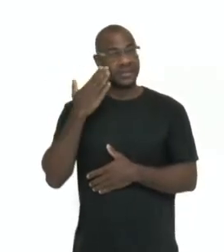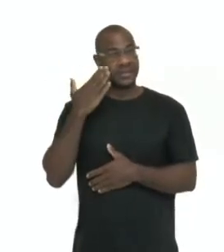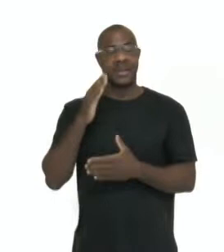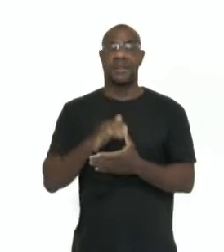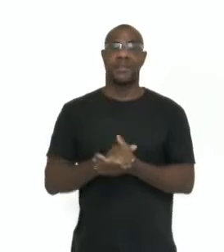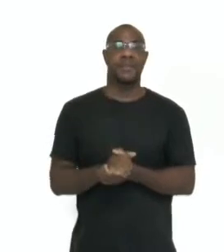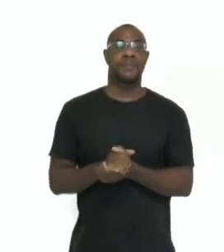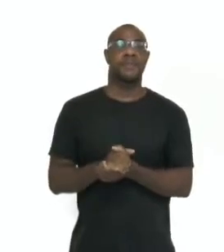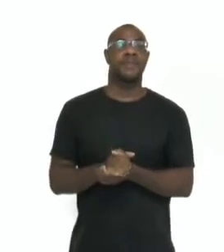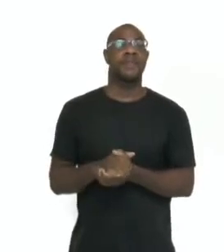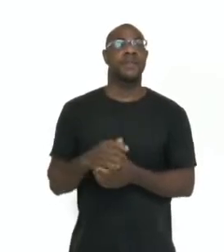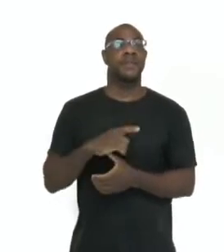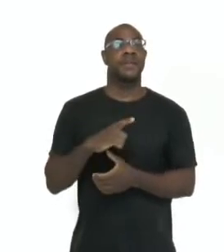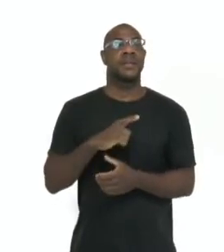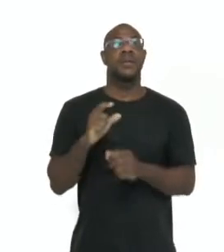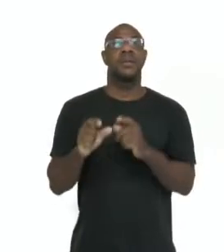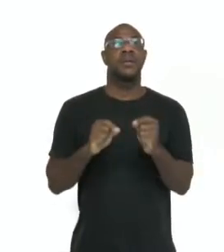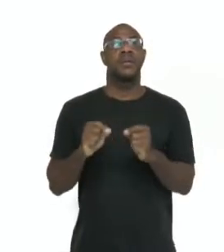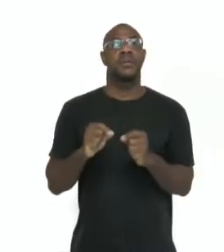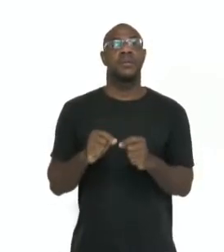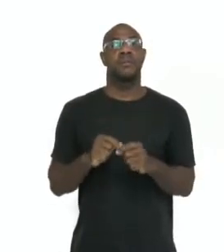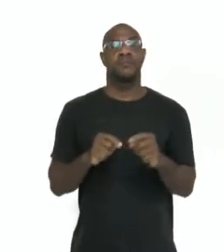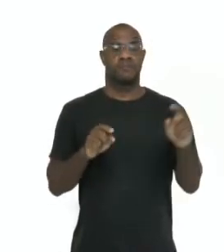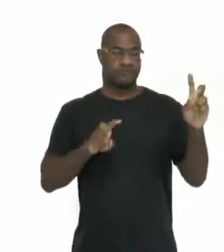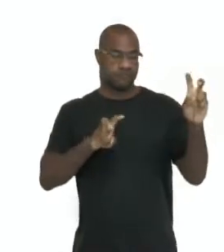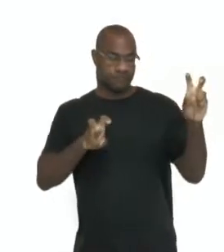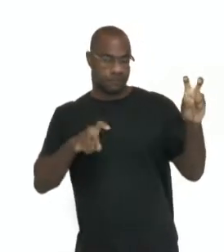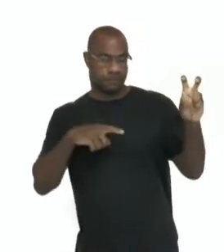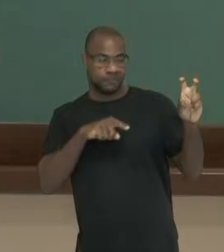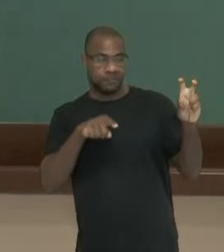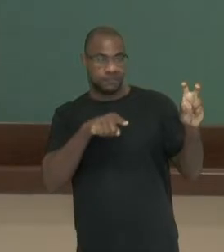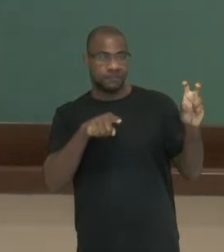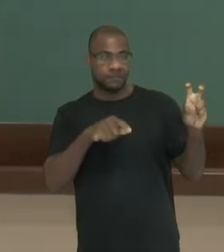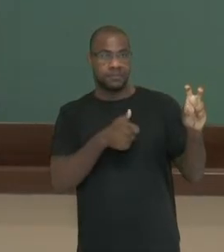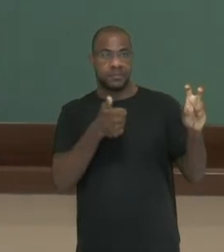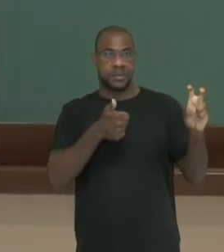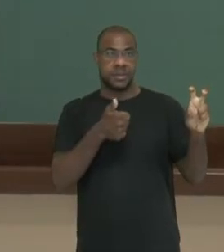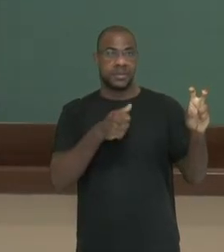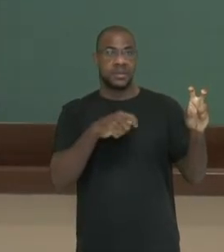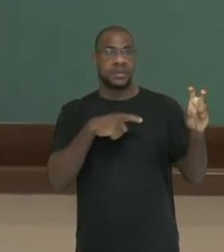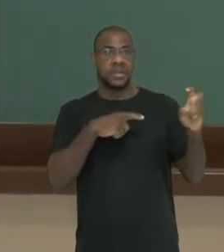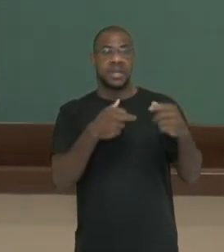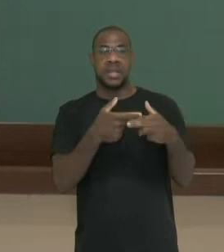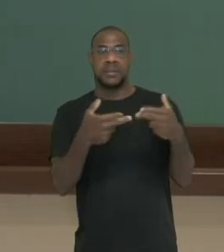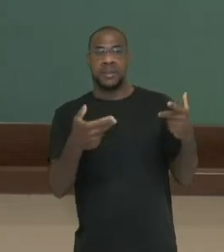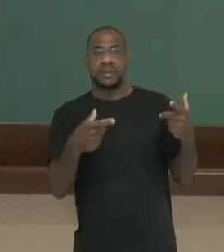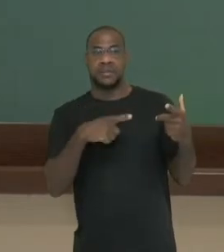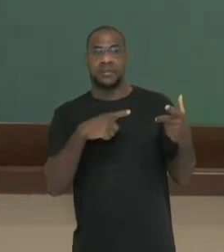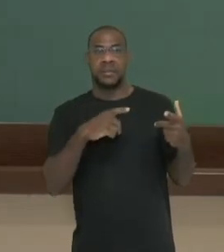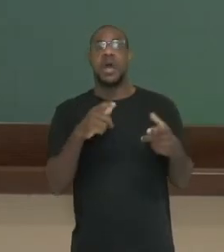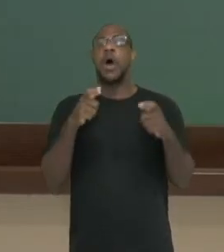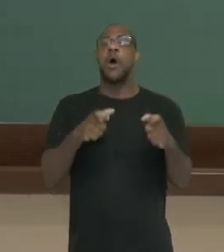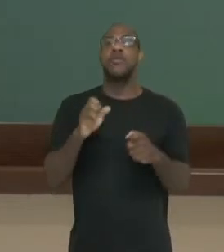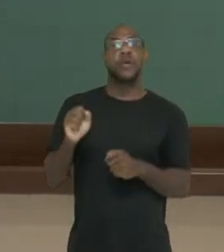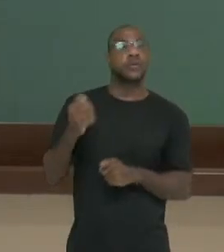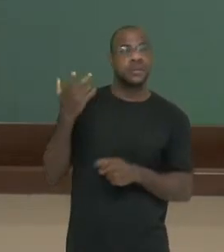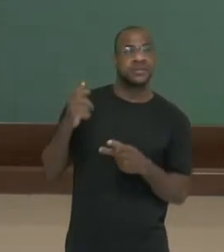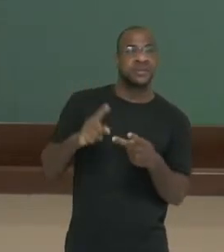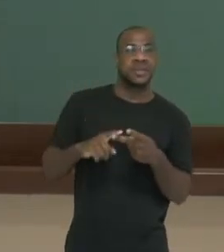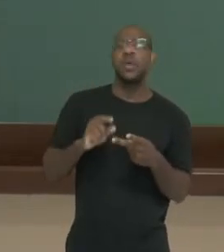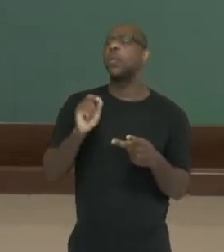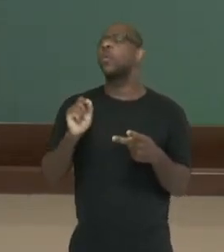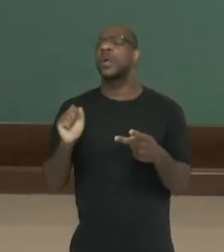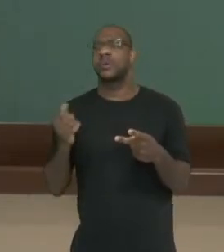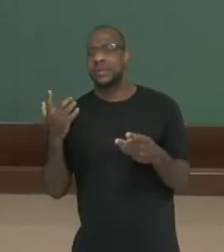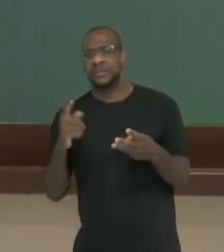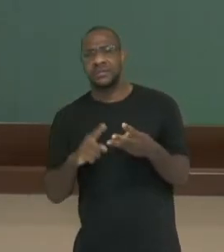e já no primeiro parágrafo aqui do texto a gente tem alguns elementos, né, como onde aconteceu, o que